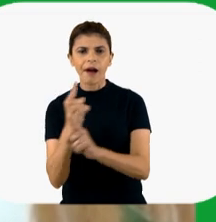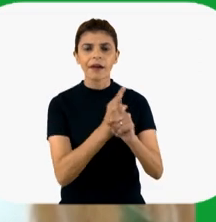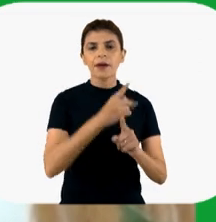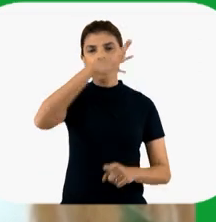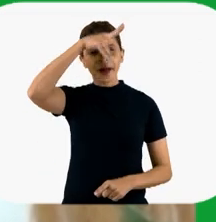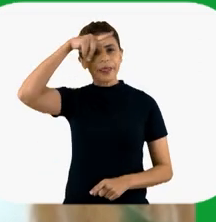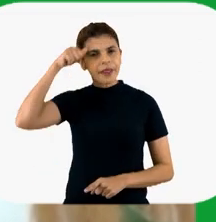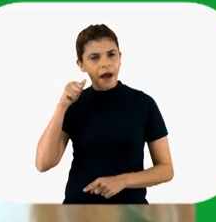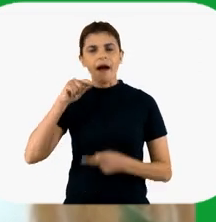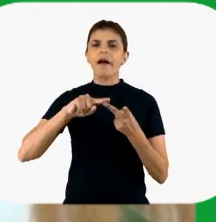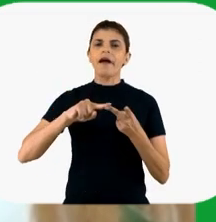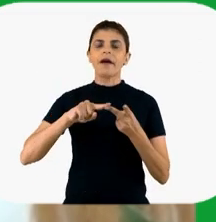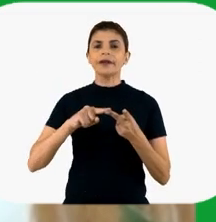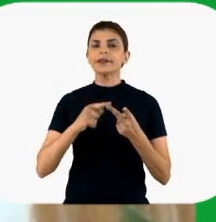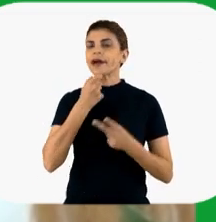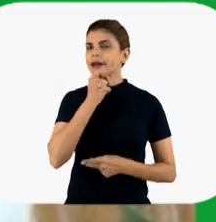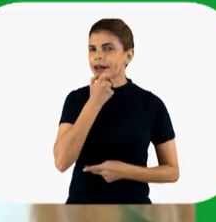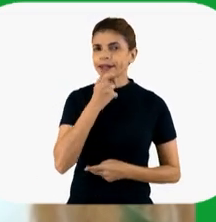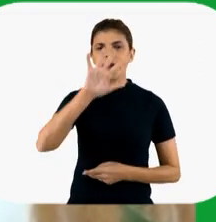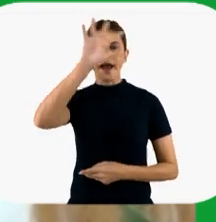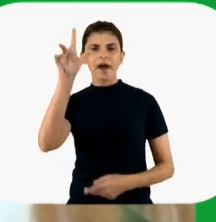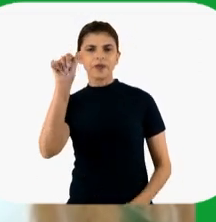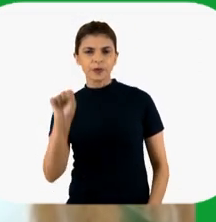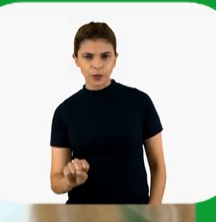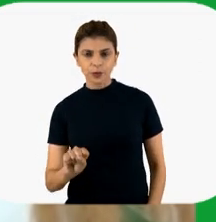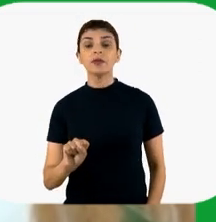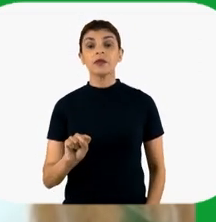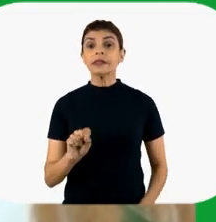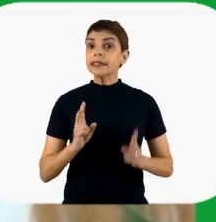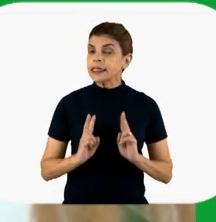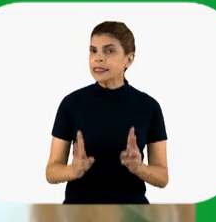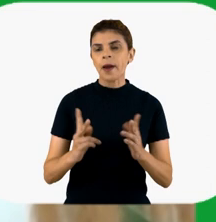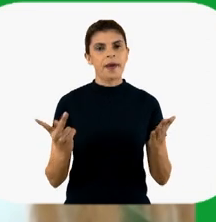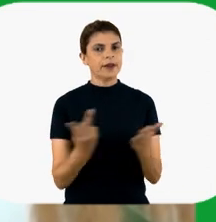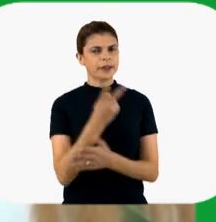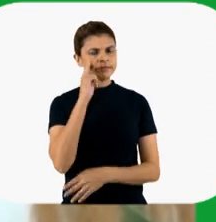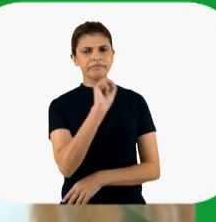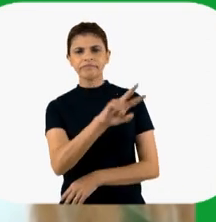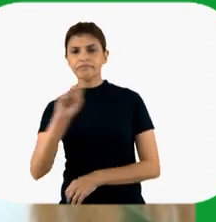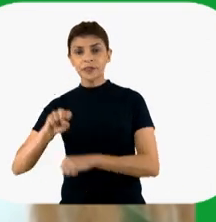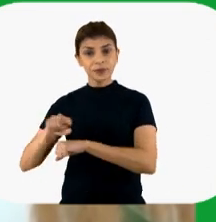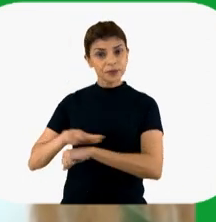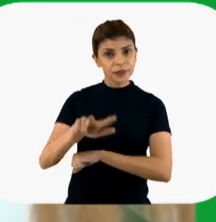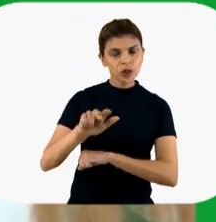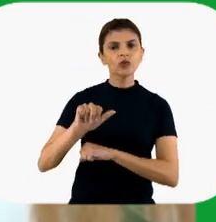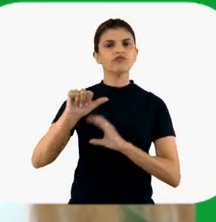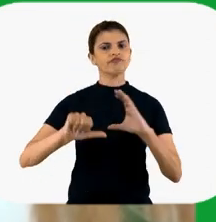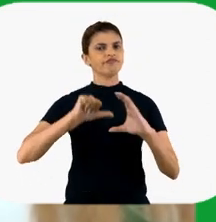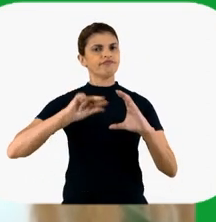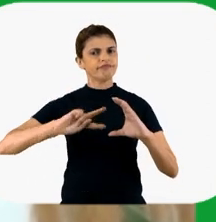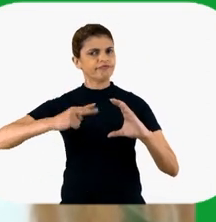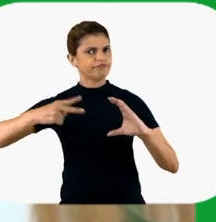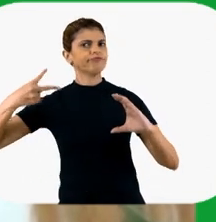em Manaus, na Inglaterra e na África do Sul. De qualquer forma, é bastante comum os vírus sofrerem mutações,